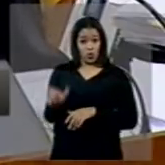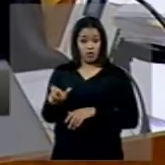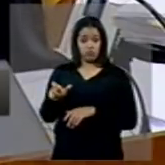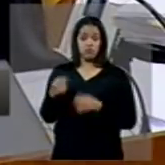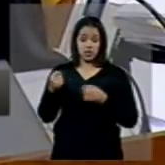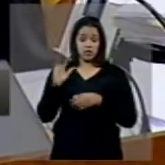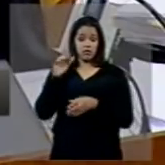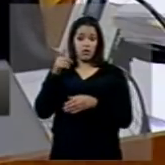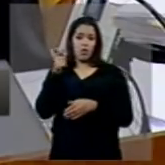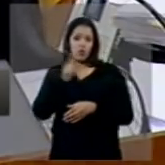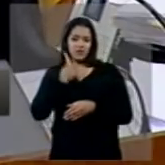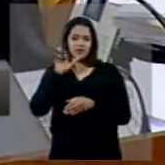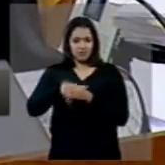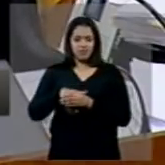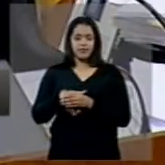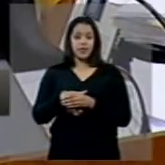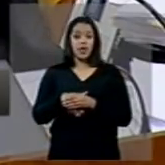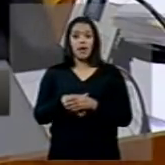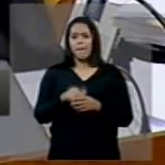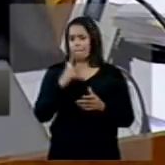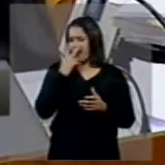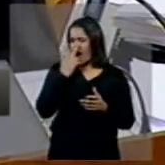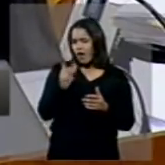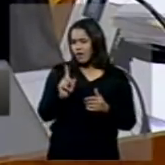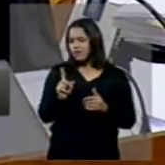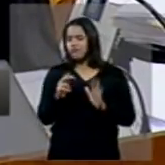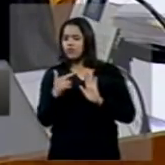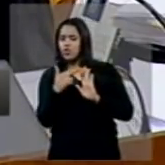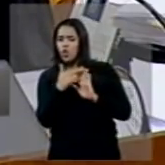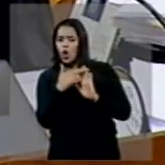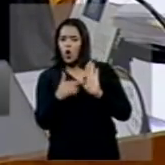eleitor. Não me parece que